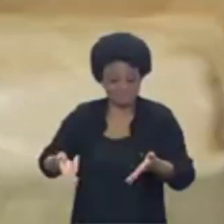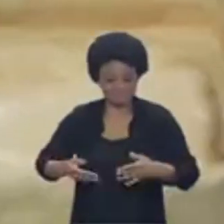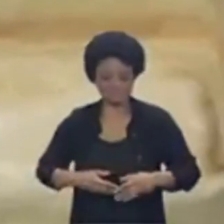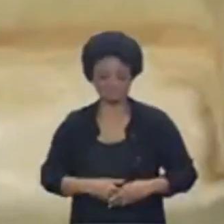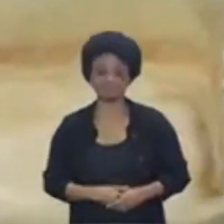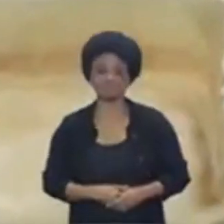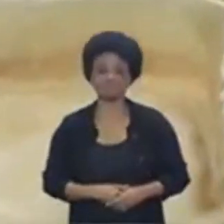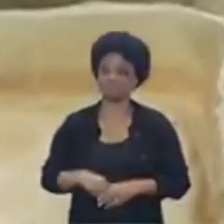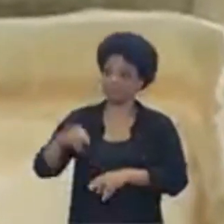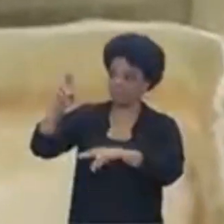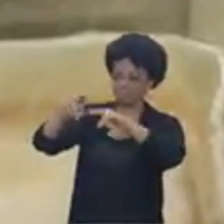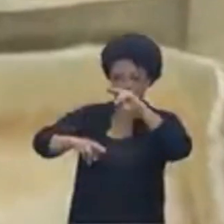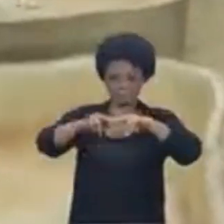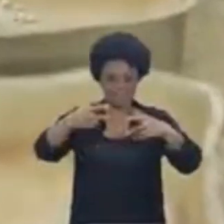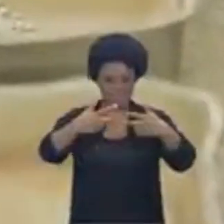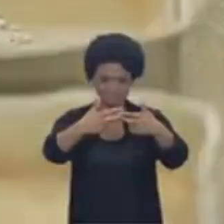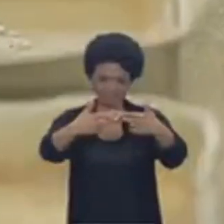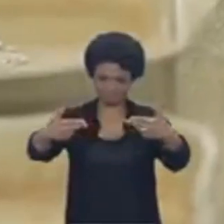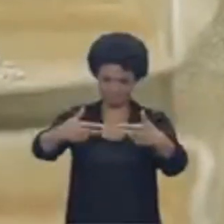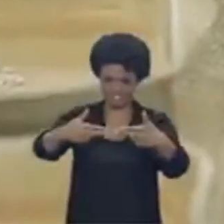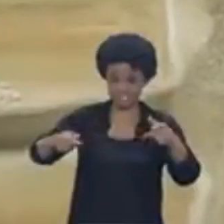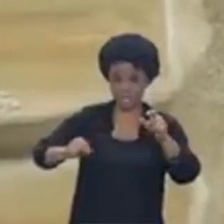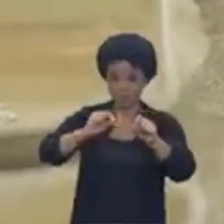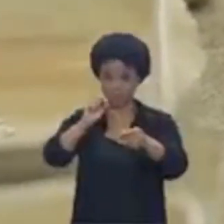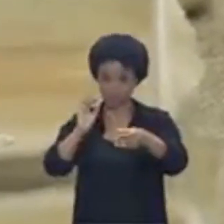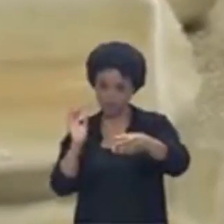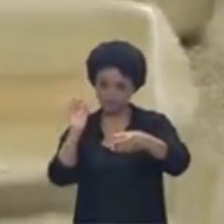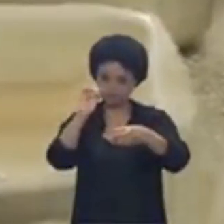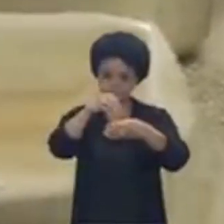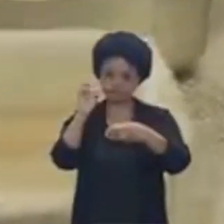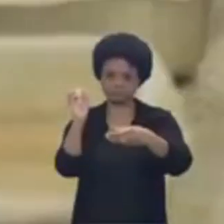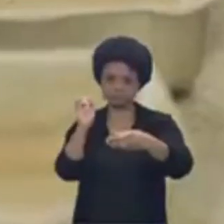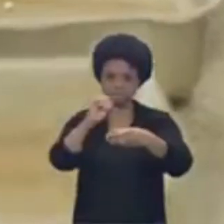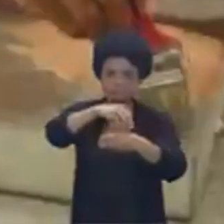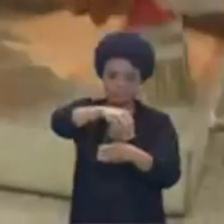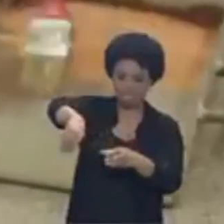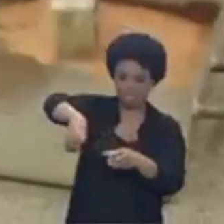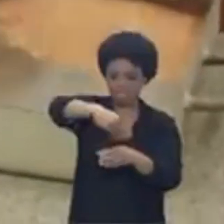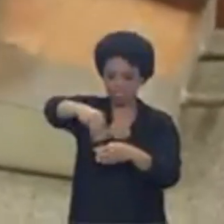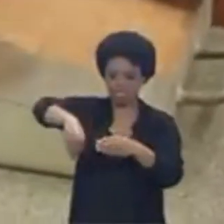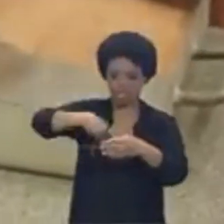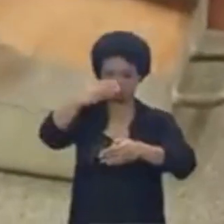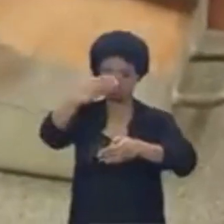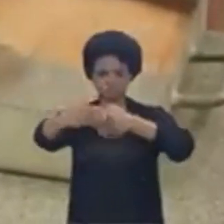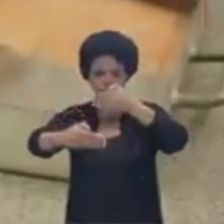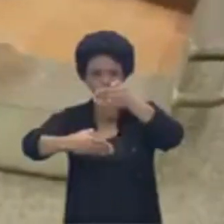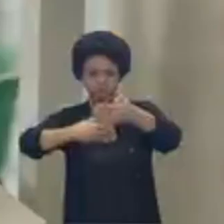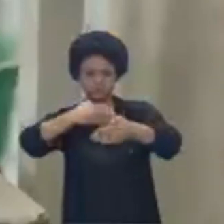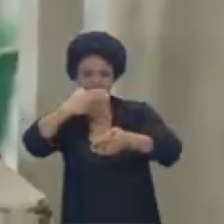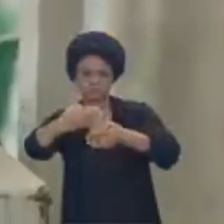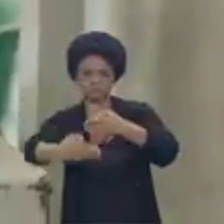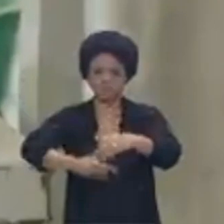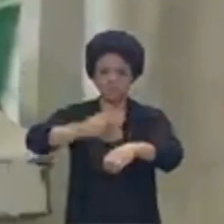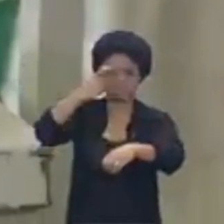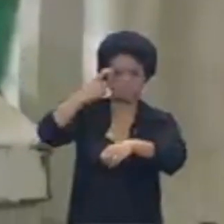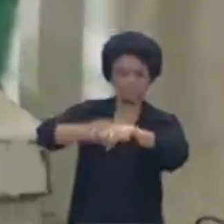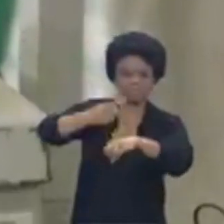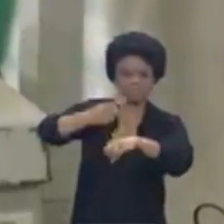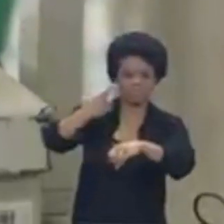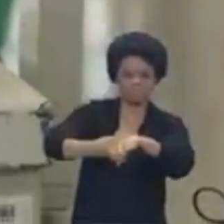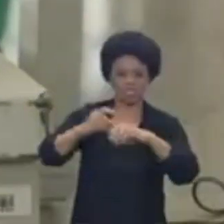Os materiais, também conhecidos como agregados do concreto, precisam passar por um processo de qualidade para que